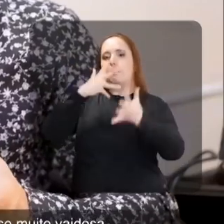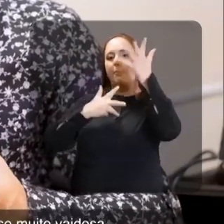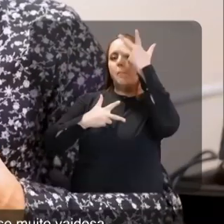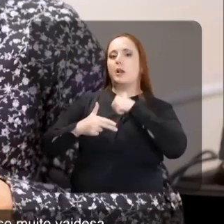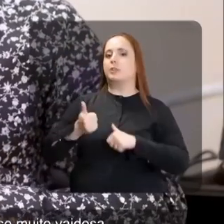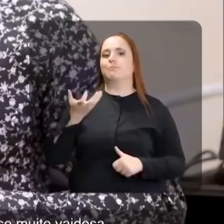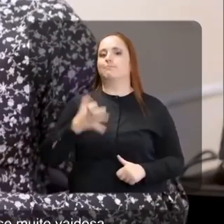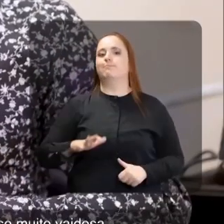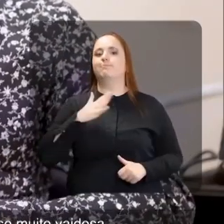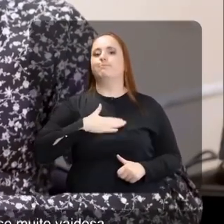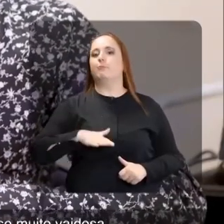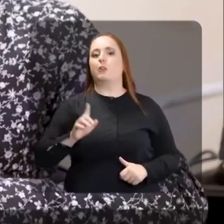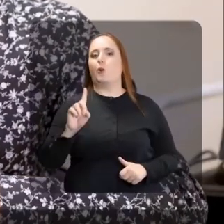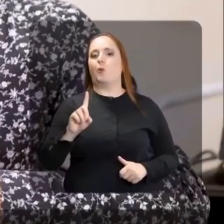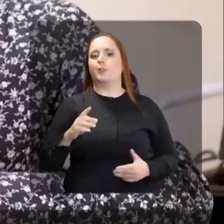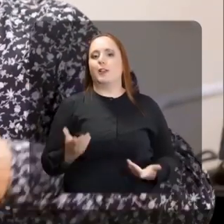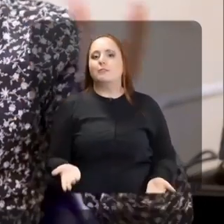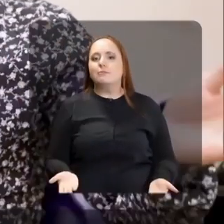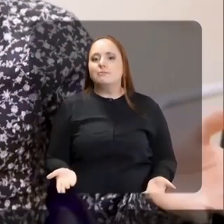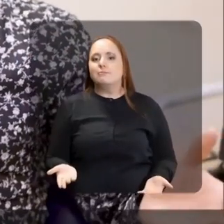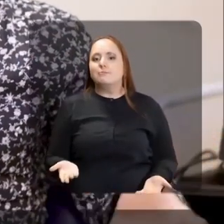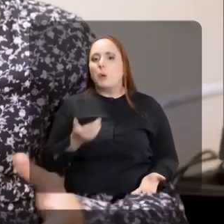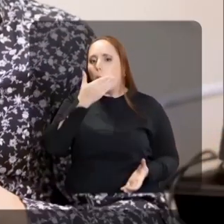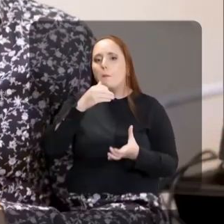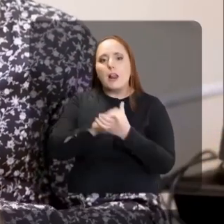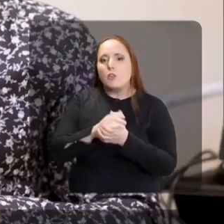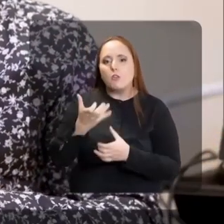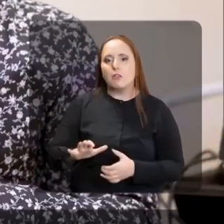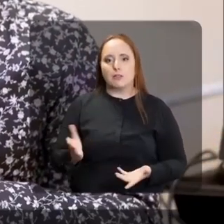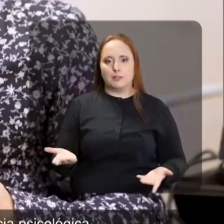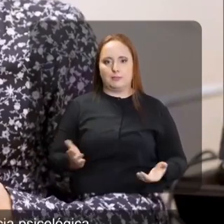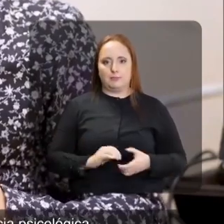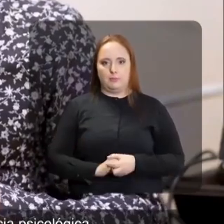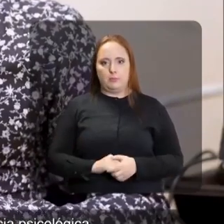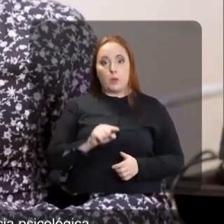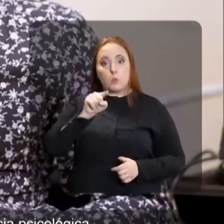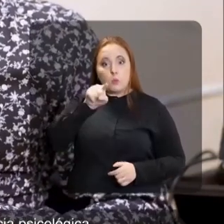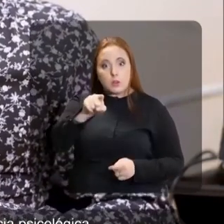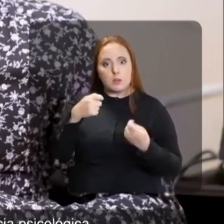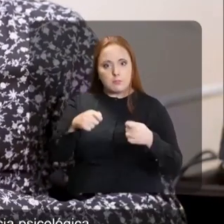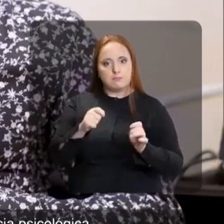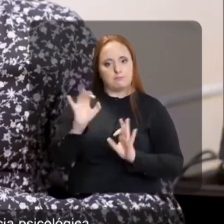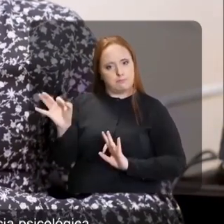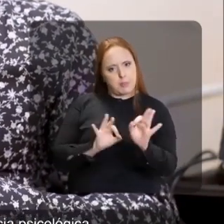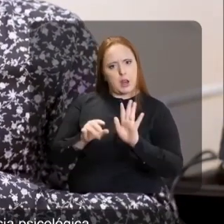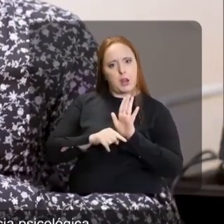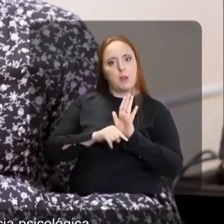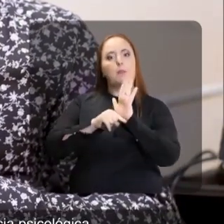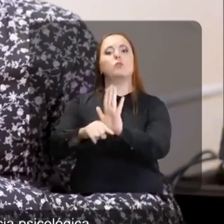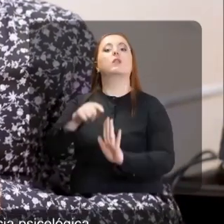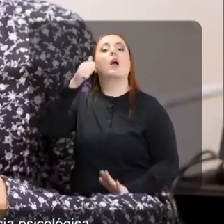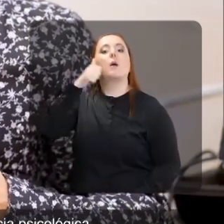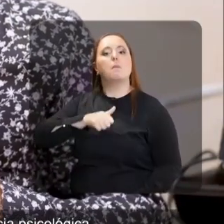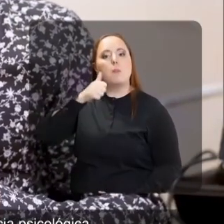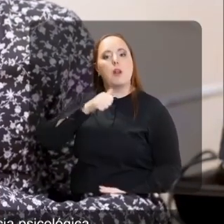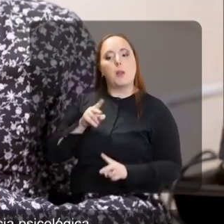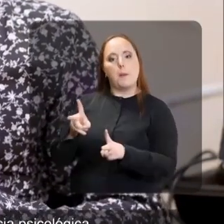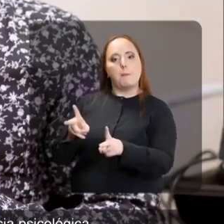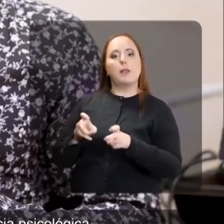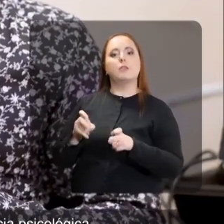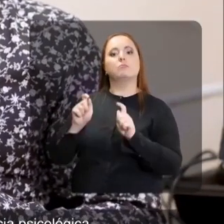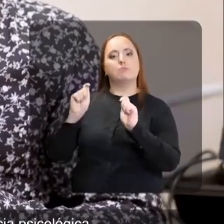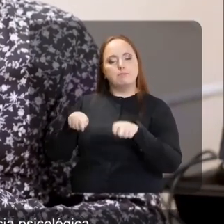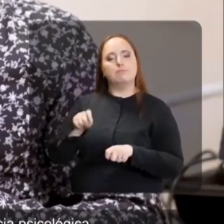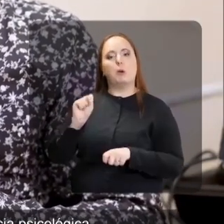estivesse muito vaidosa, que ela se mostrasse muito vaidosa ou muito arrumada. Você precisa estar preparado para reconhecer que